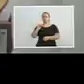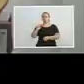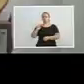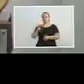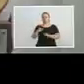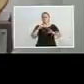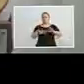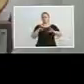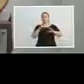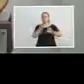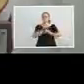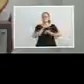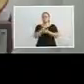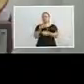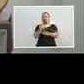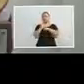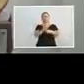sempre dará às questões de saúde.